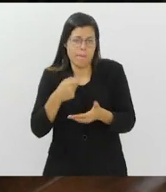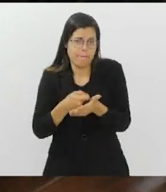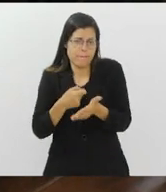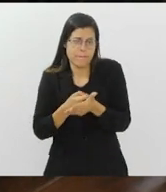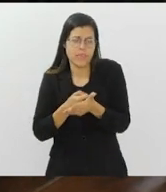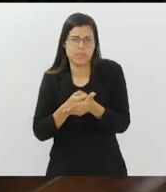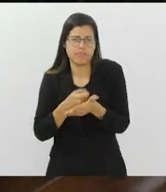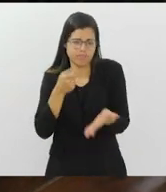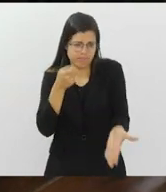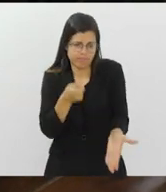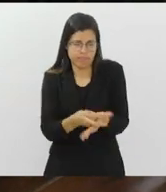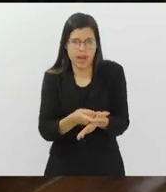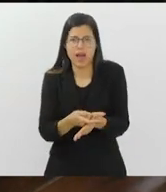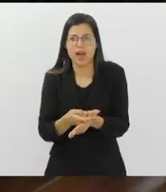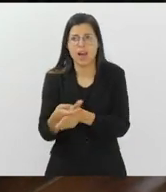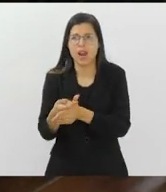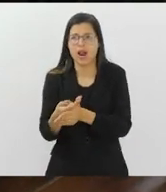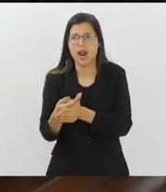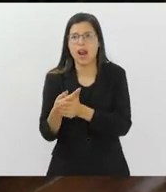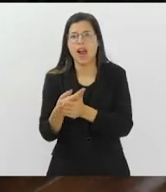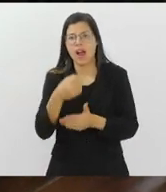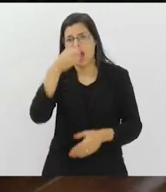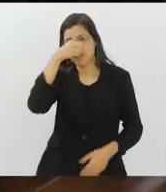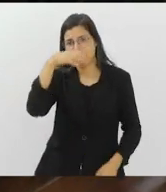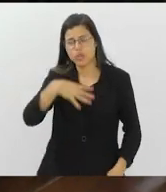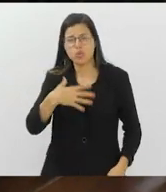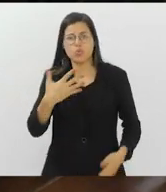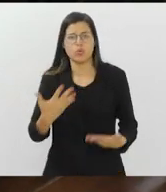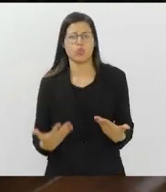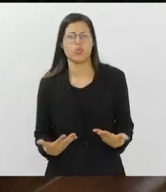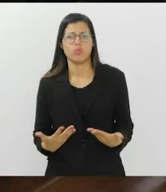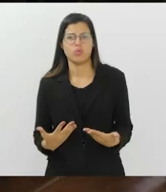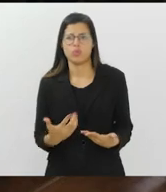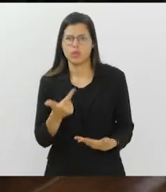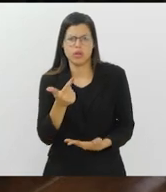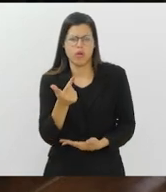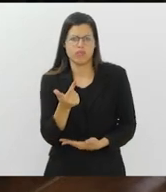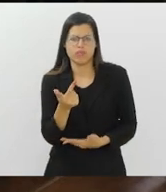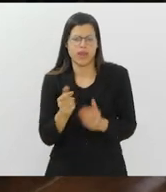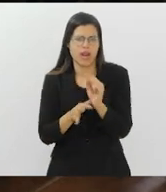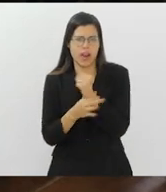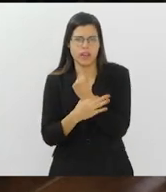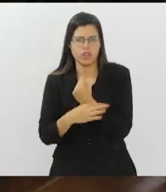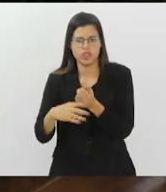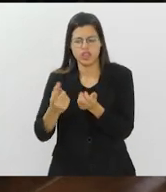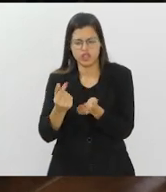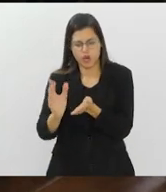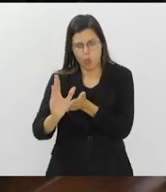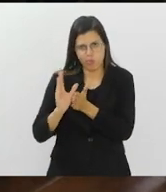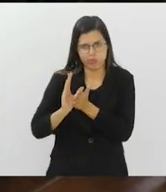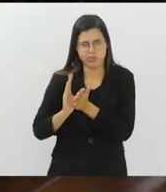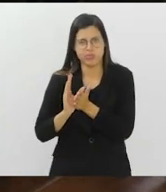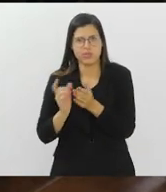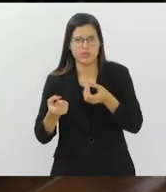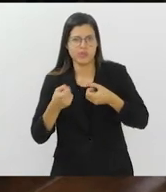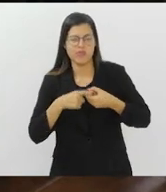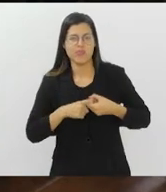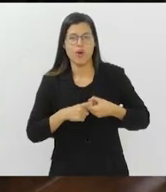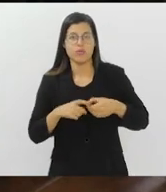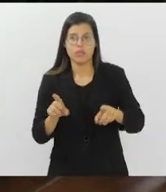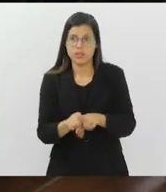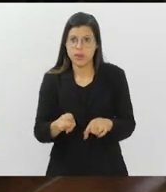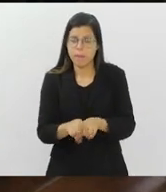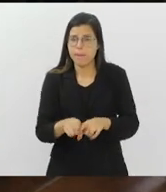próprio valores absurdos, sem garantia de reembolso. Além do medicamento prescrito, que faz parte de um